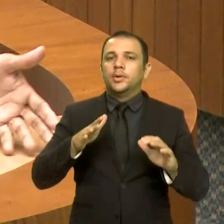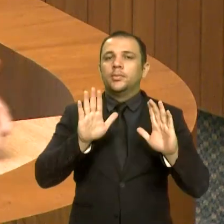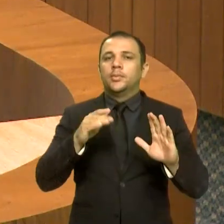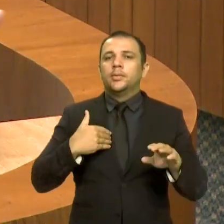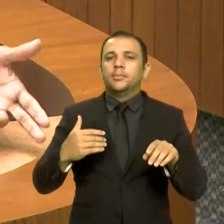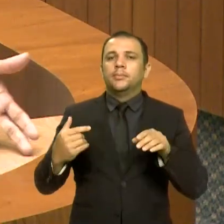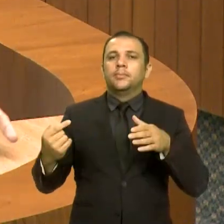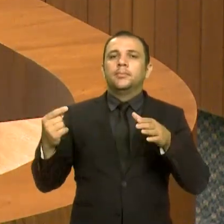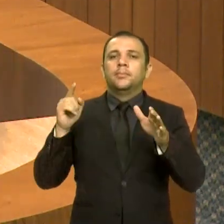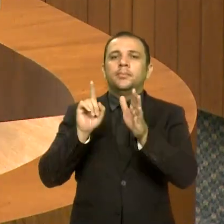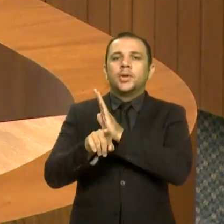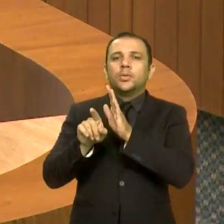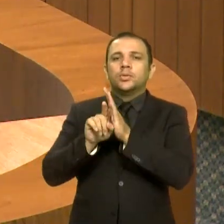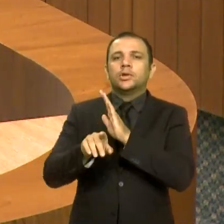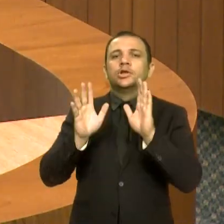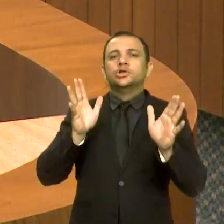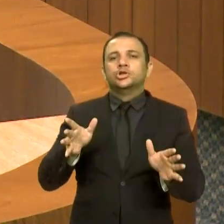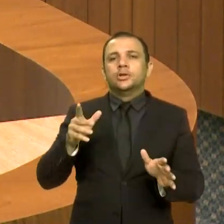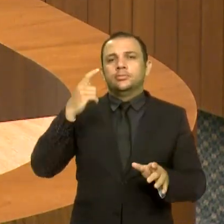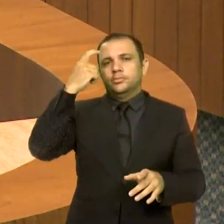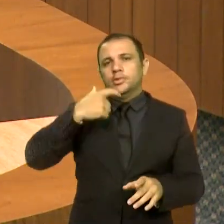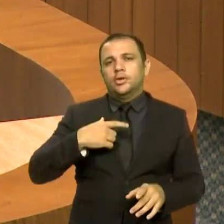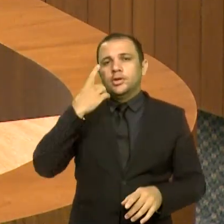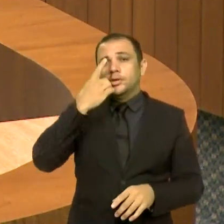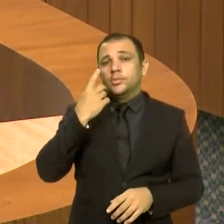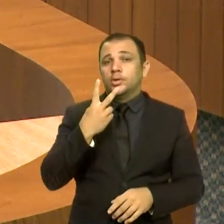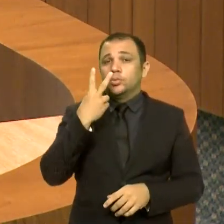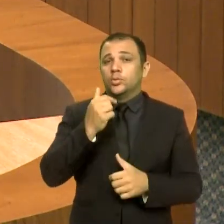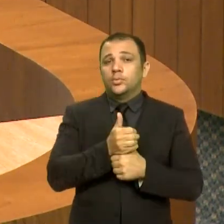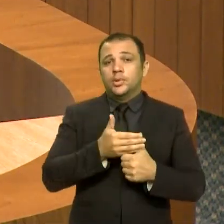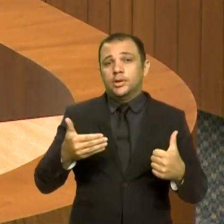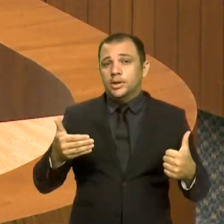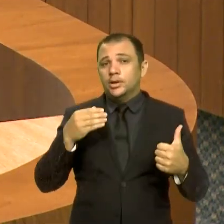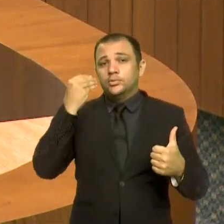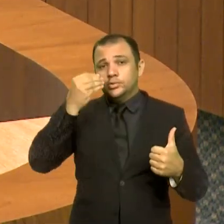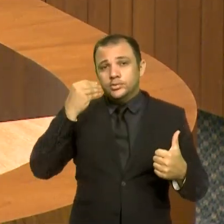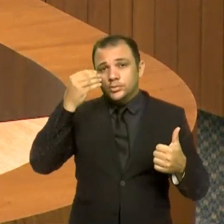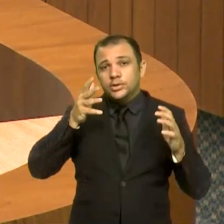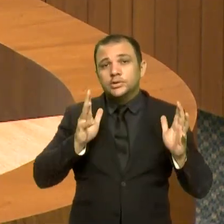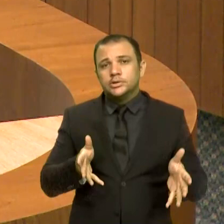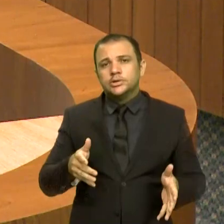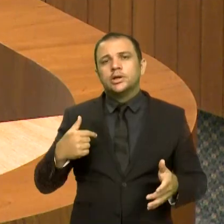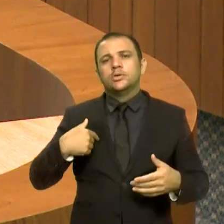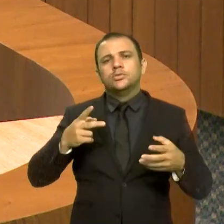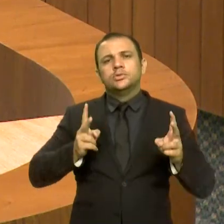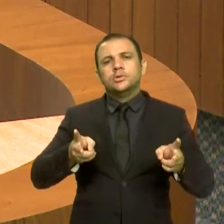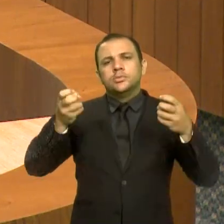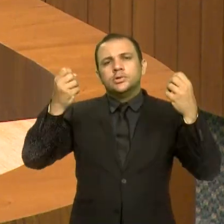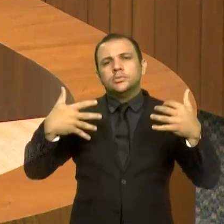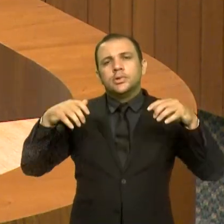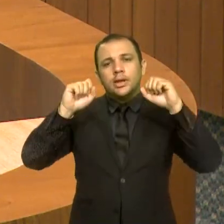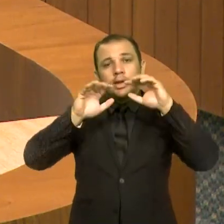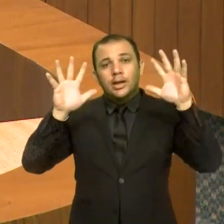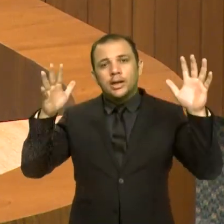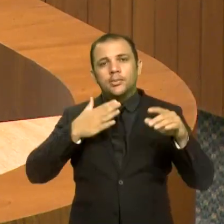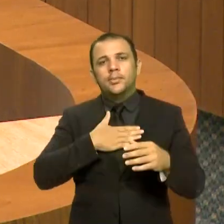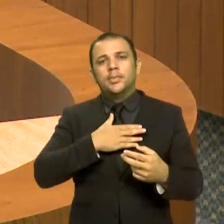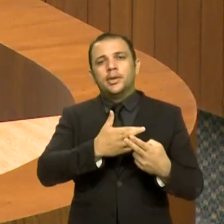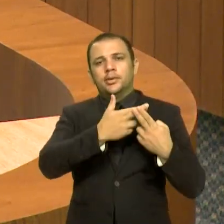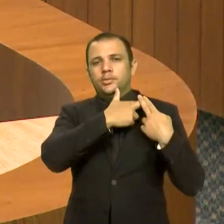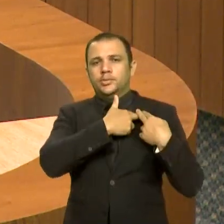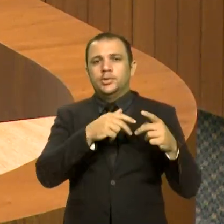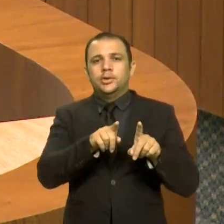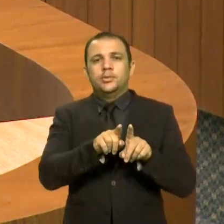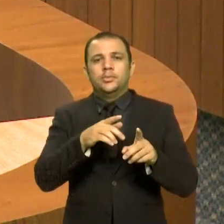já tem um pouco mais experiência, tem dois mandatos, e eu sempre deixei bem claro da minha responsabilidade e também do